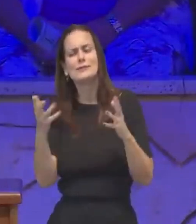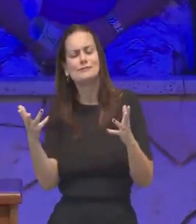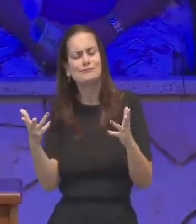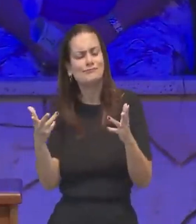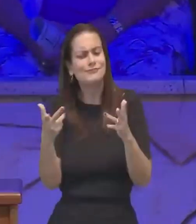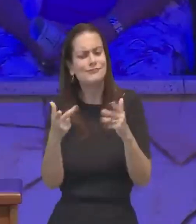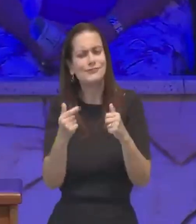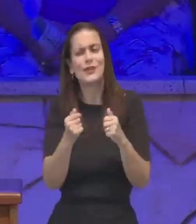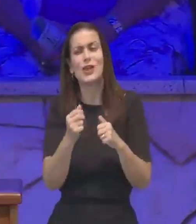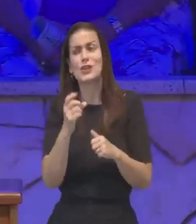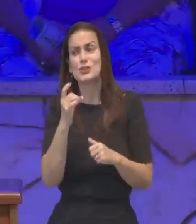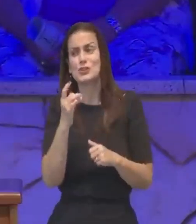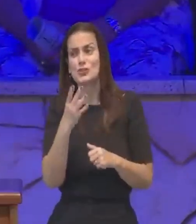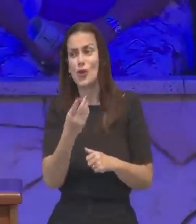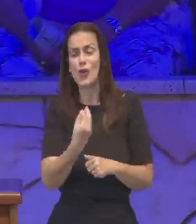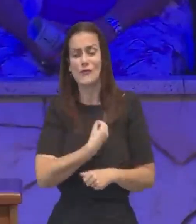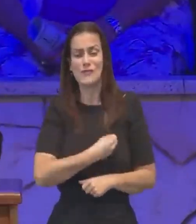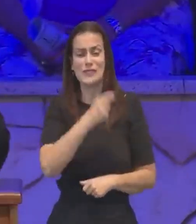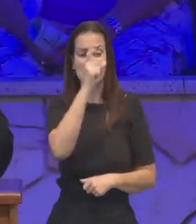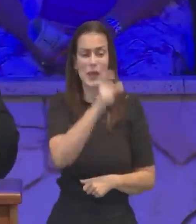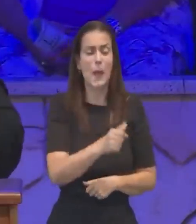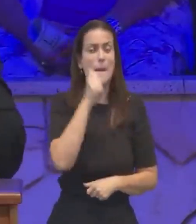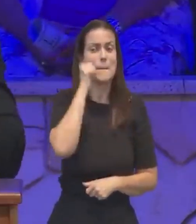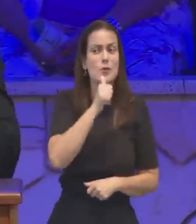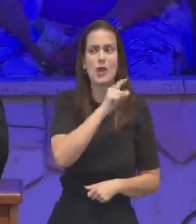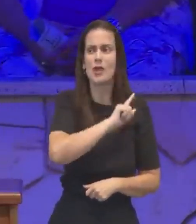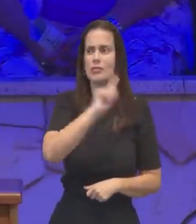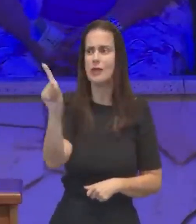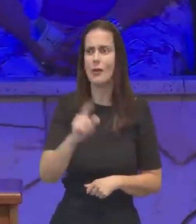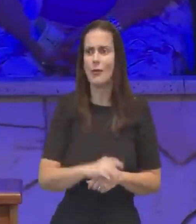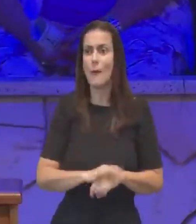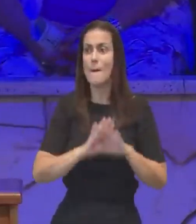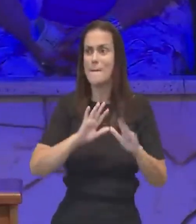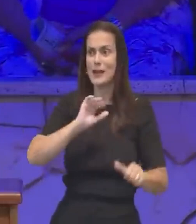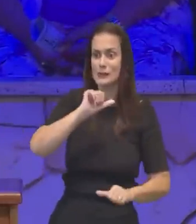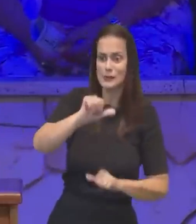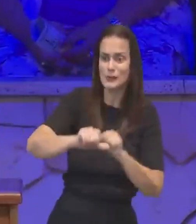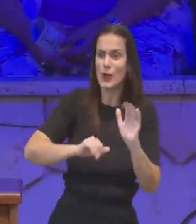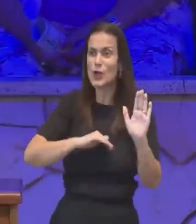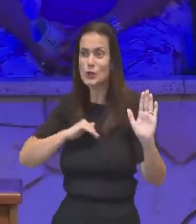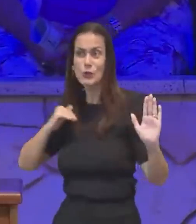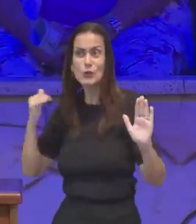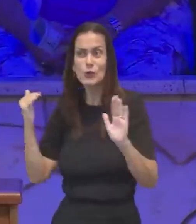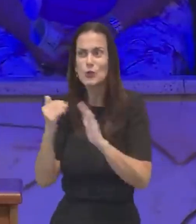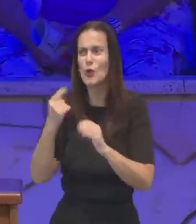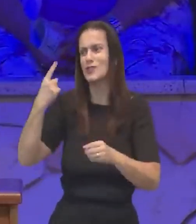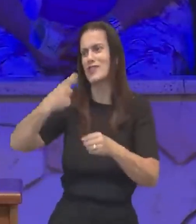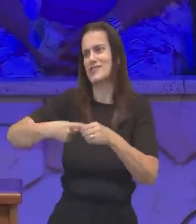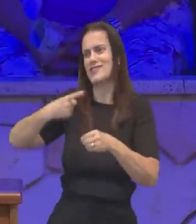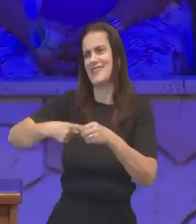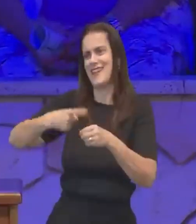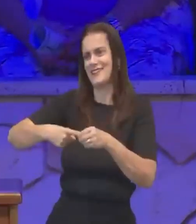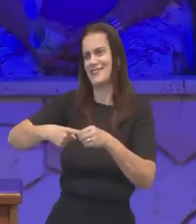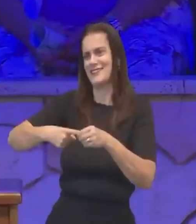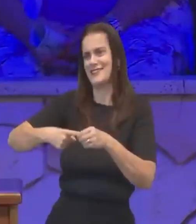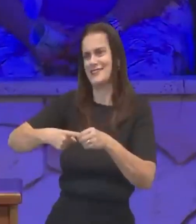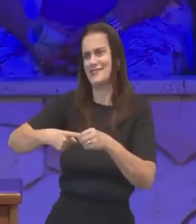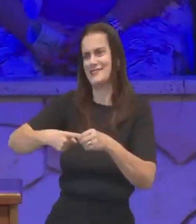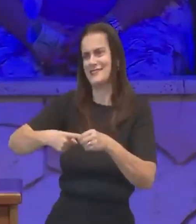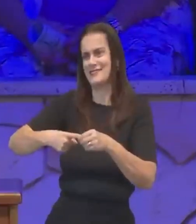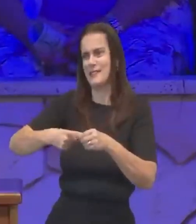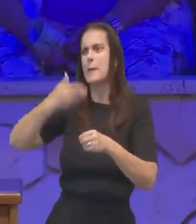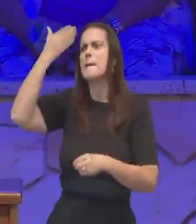apenas na vida daquela mulher, mas ele iria revolucionar toda uma cidade, deixando marcas